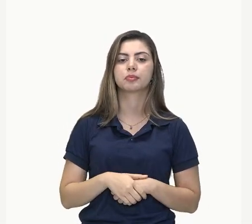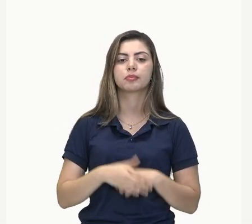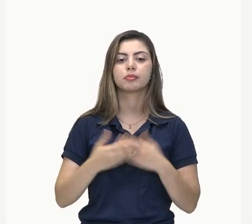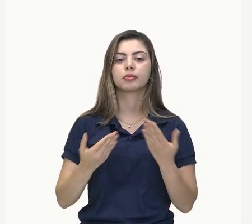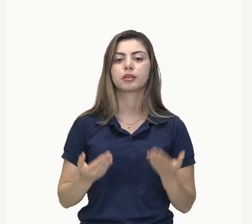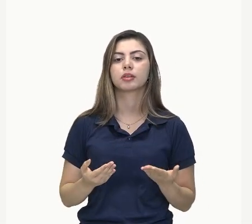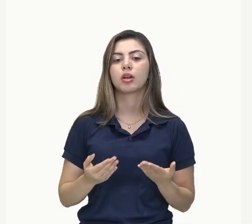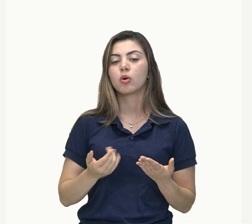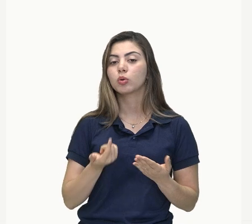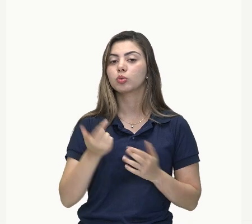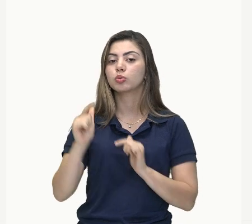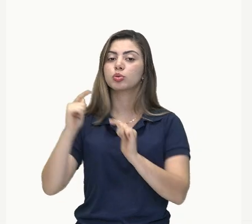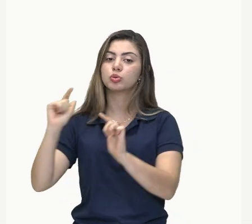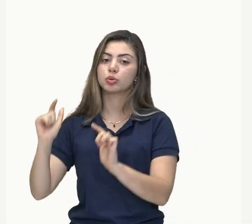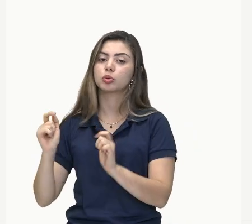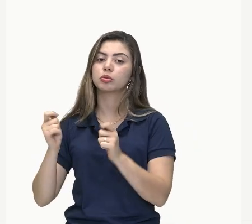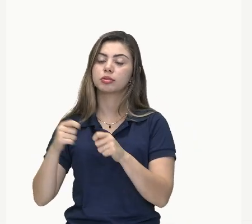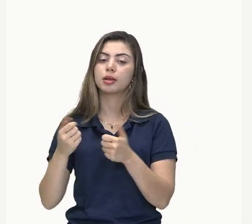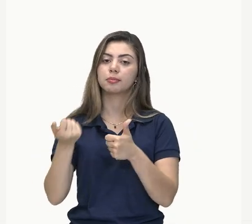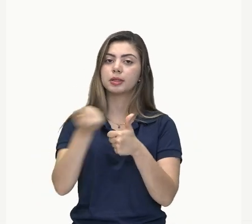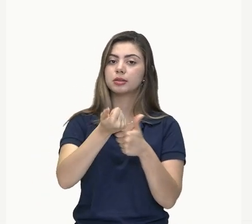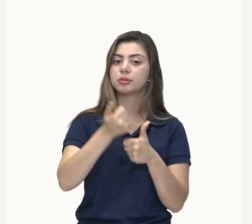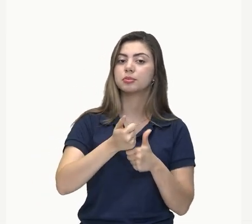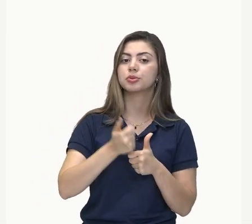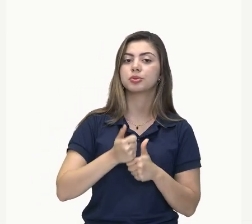nos demais segue aí